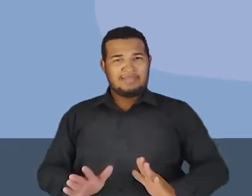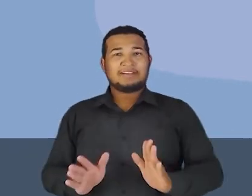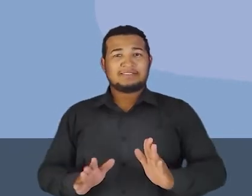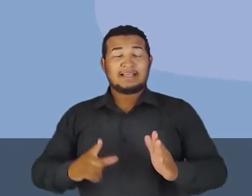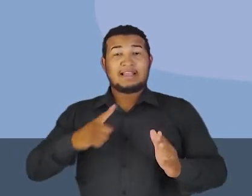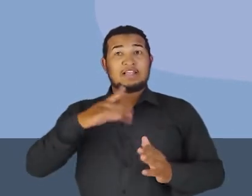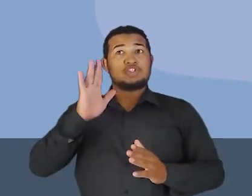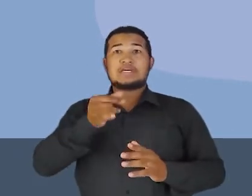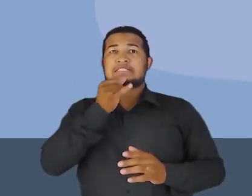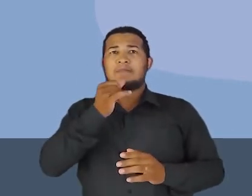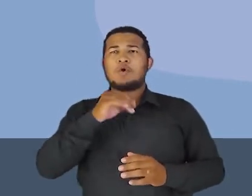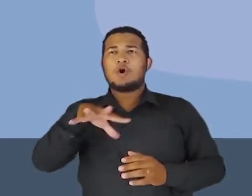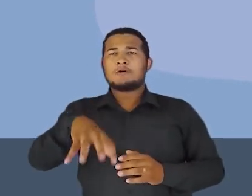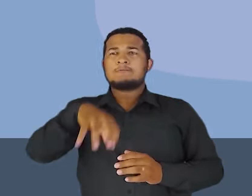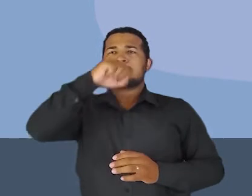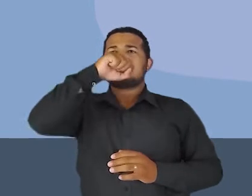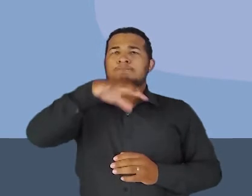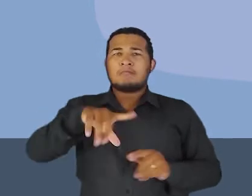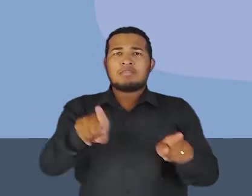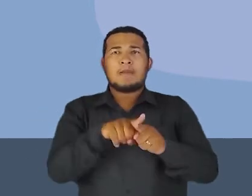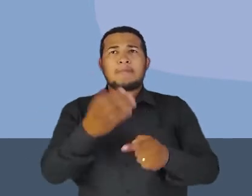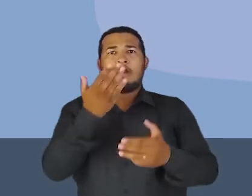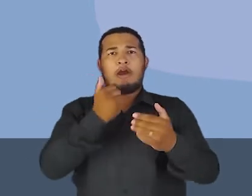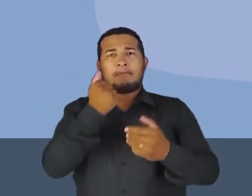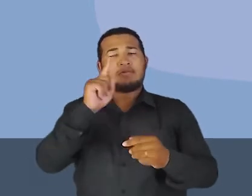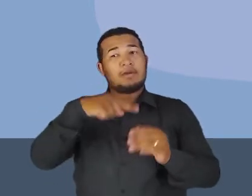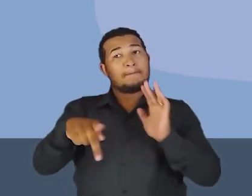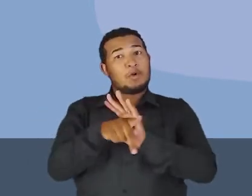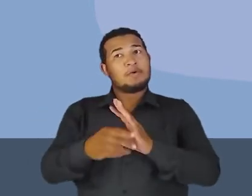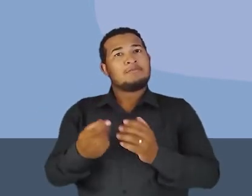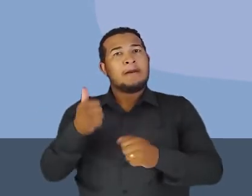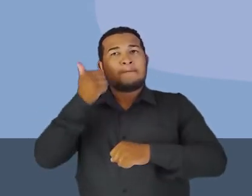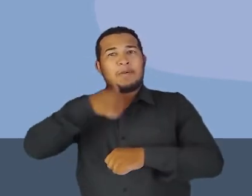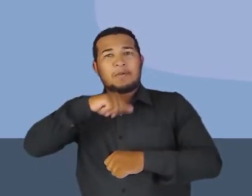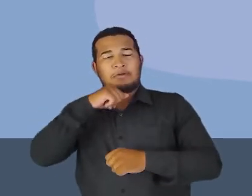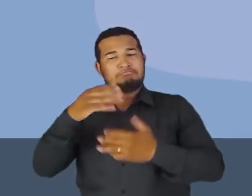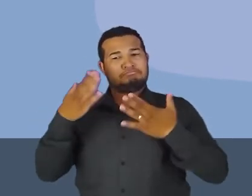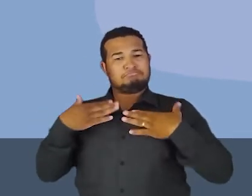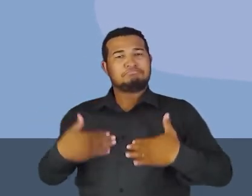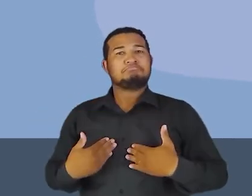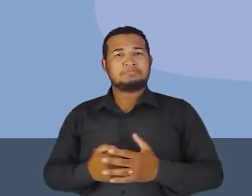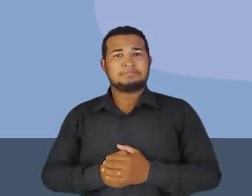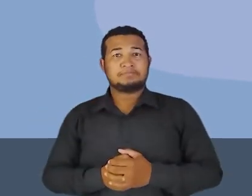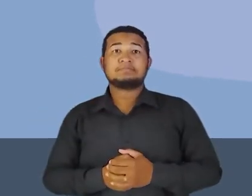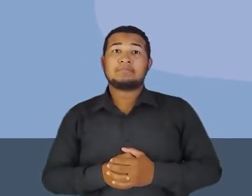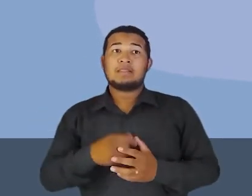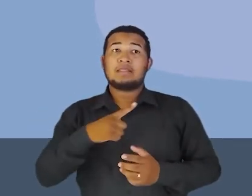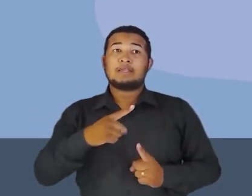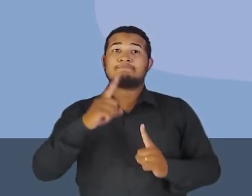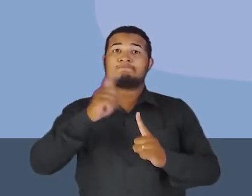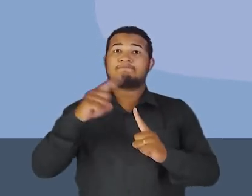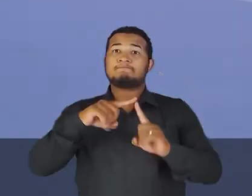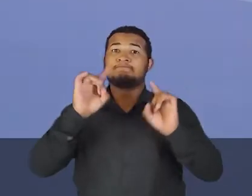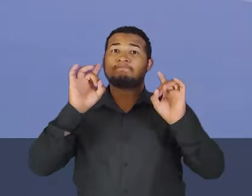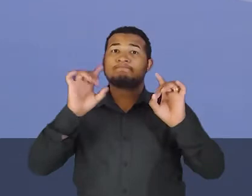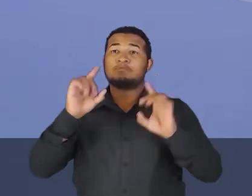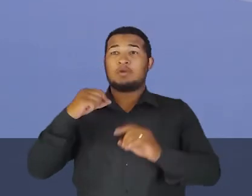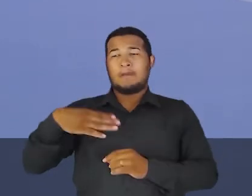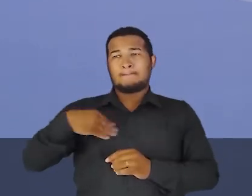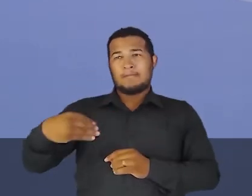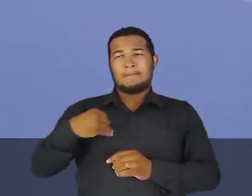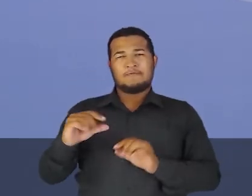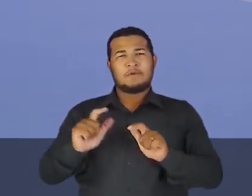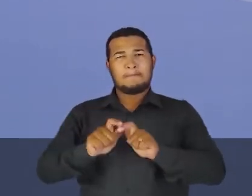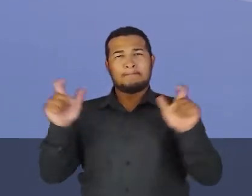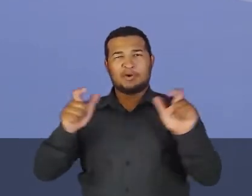sangue materno. Uma prole única ou pequena, que apresenta uma desvantagem. E ela é típica em mamíferos. Então, volta para